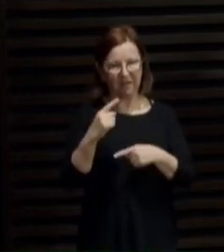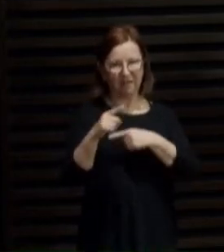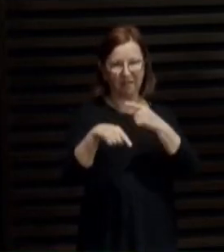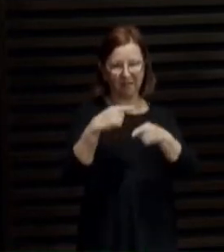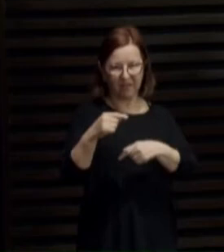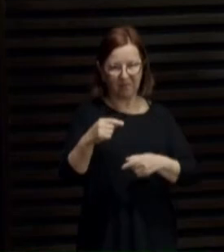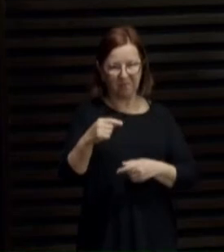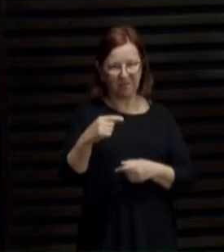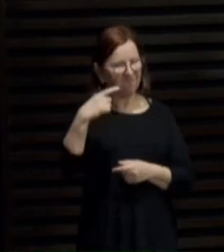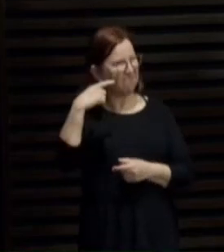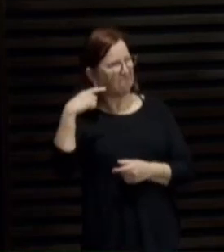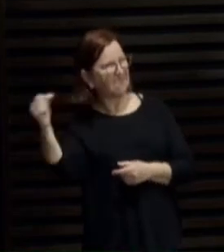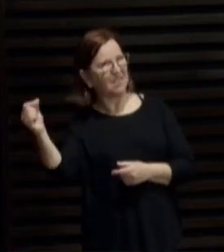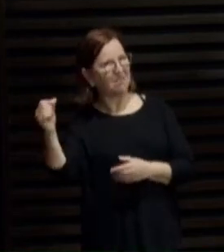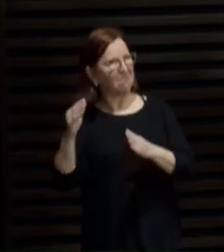que se manifestou.